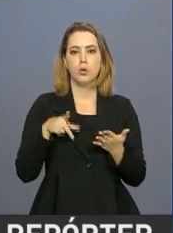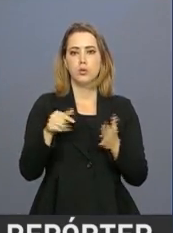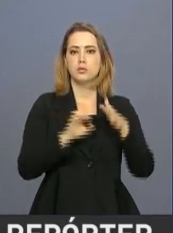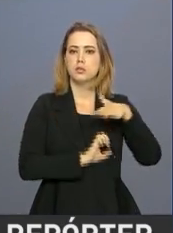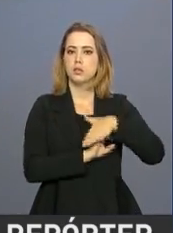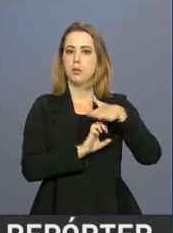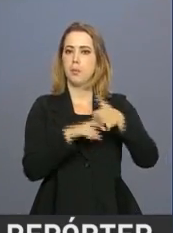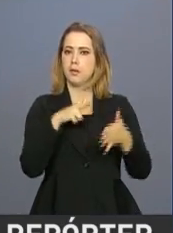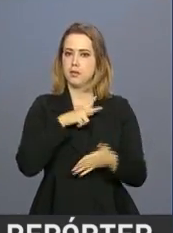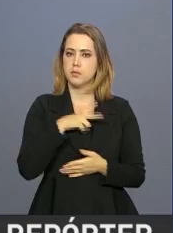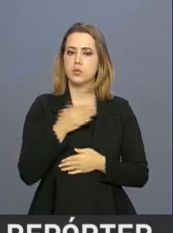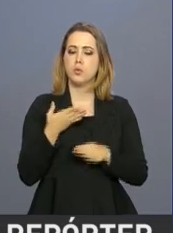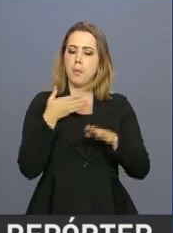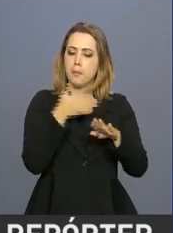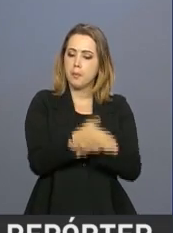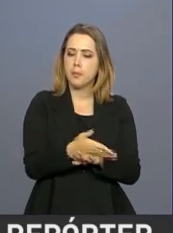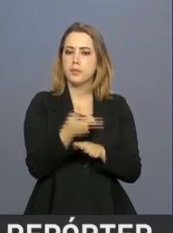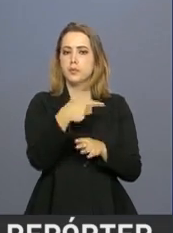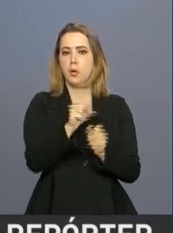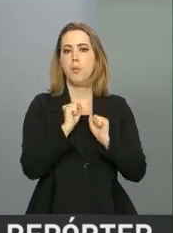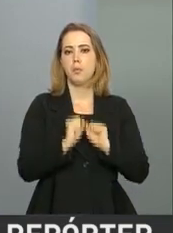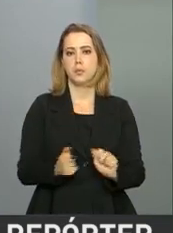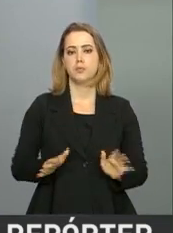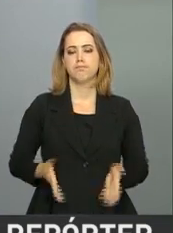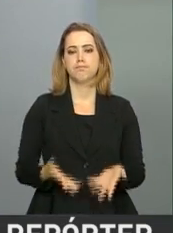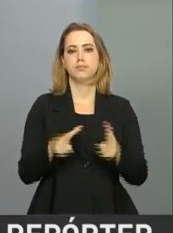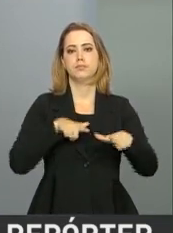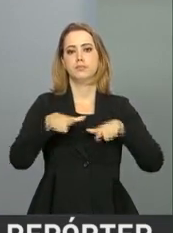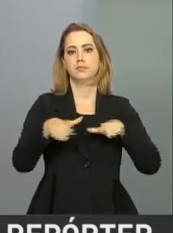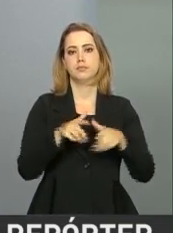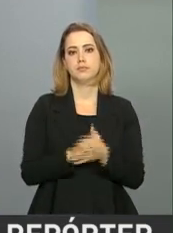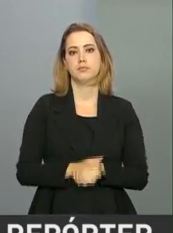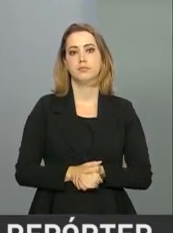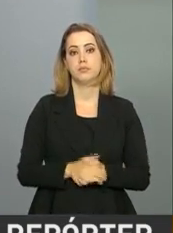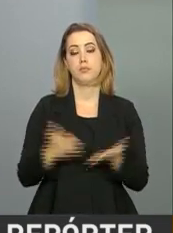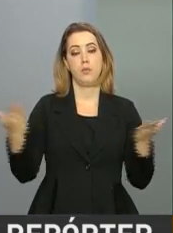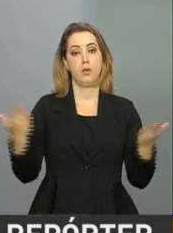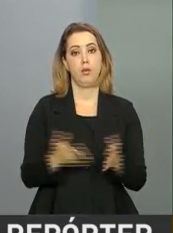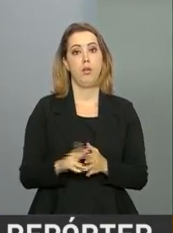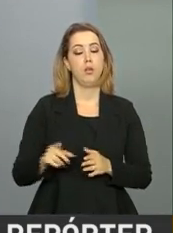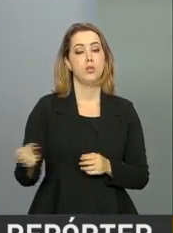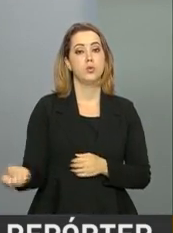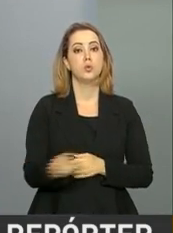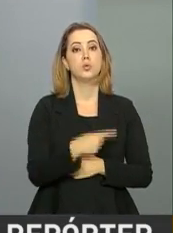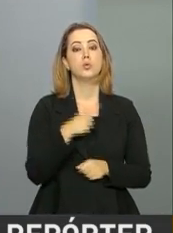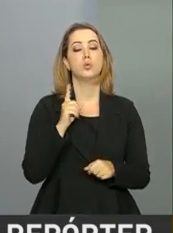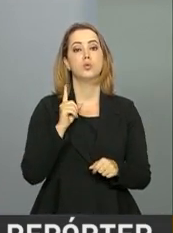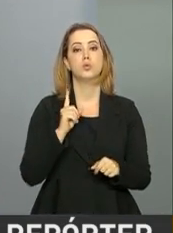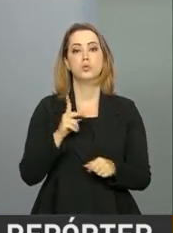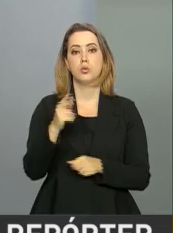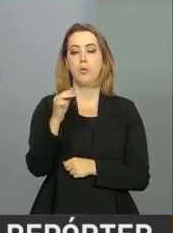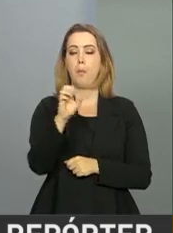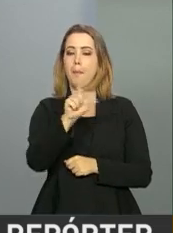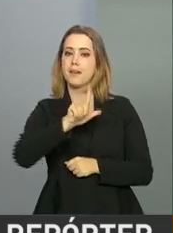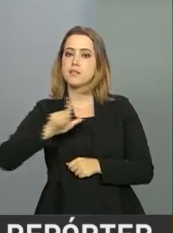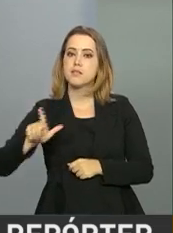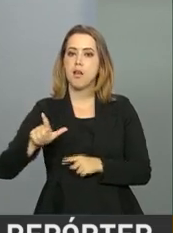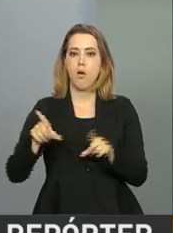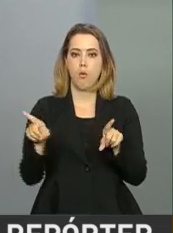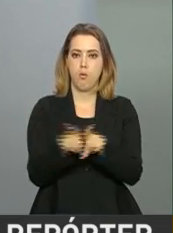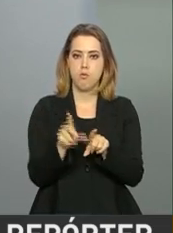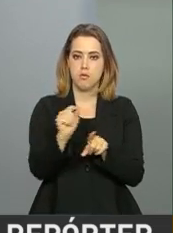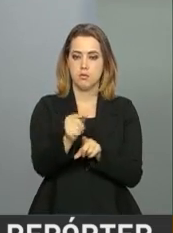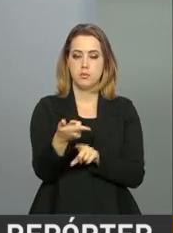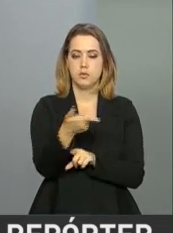deste projeto e possam, portanto, gerar empregos. Além do novo marco regulatório do pré-sal, os deputados aqui na Câmara têm